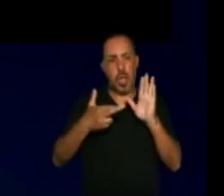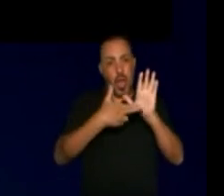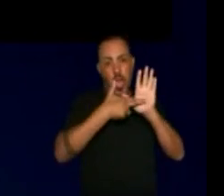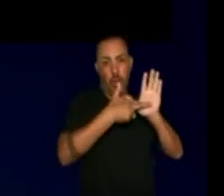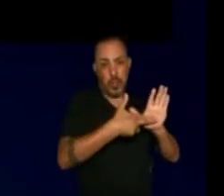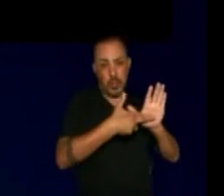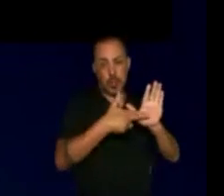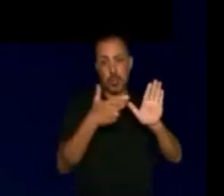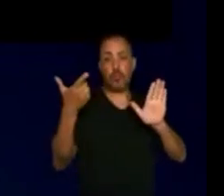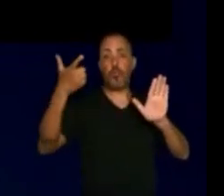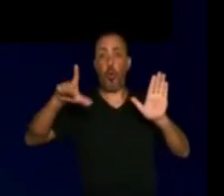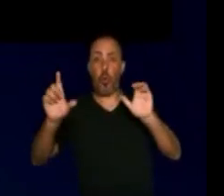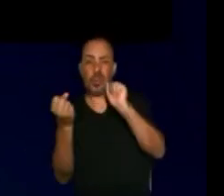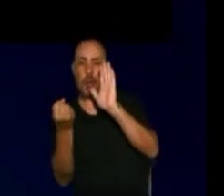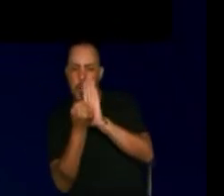produto,